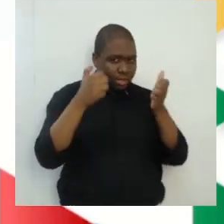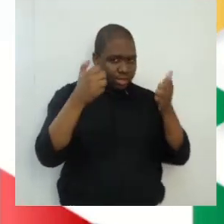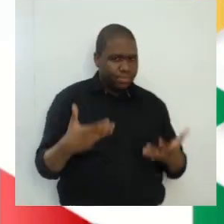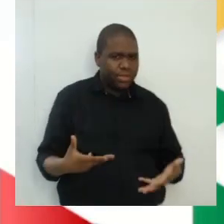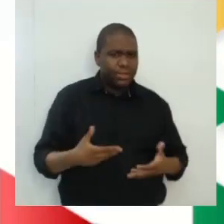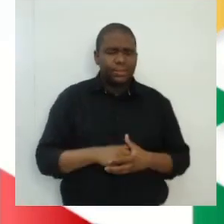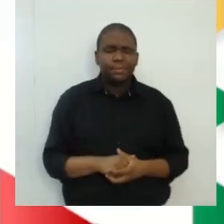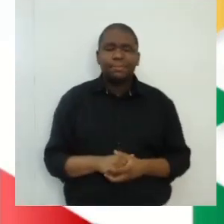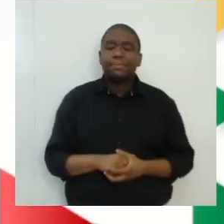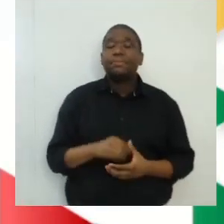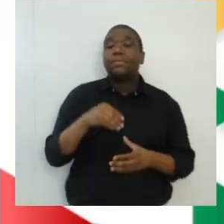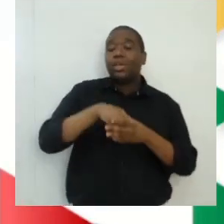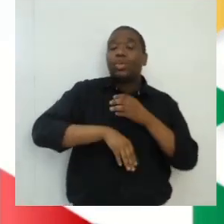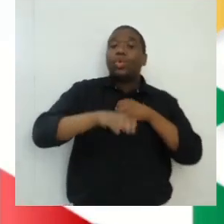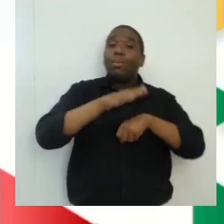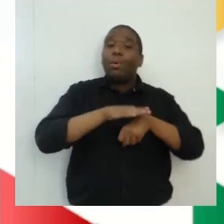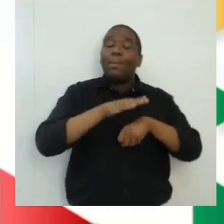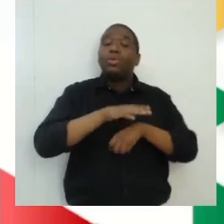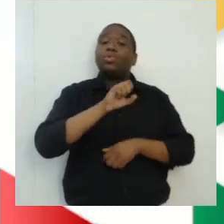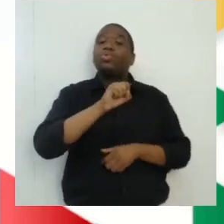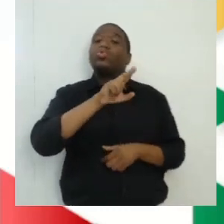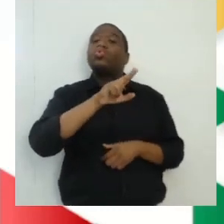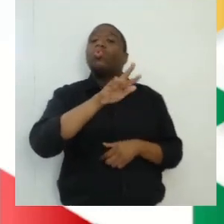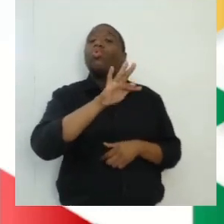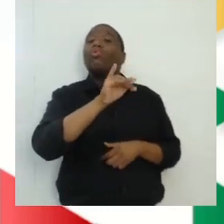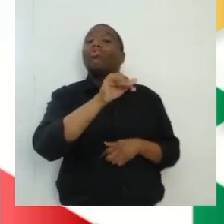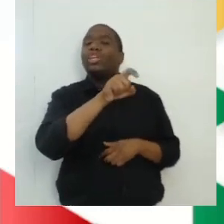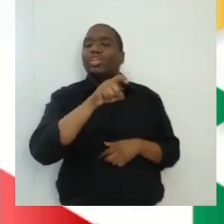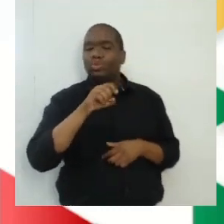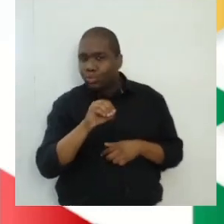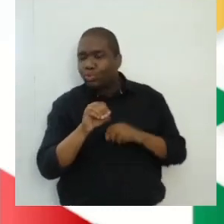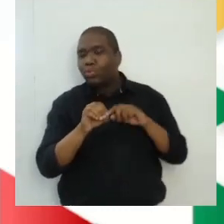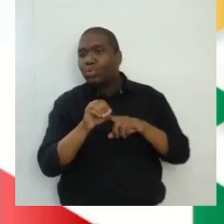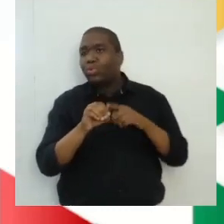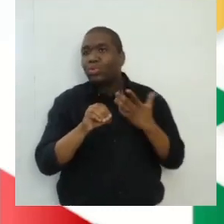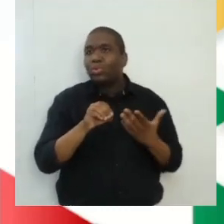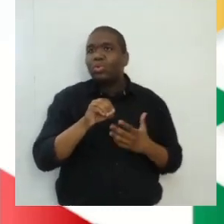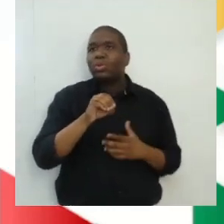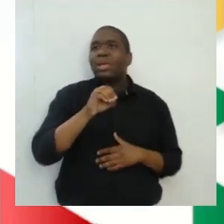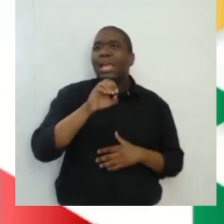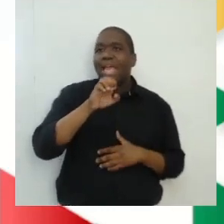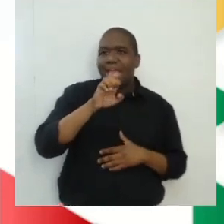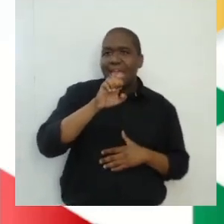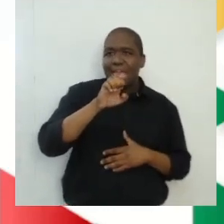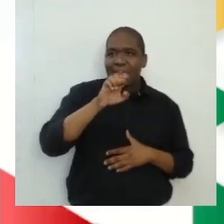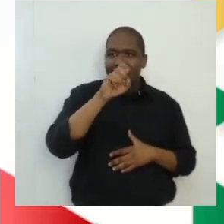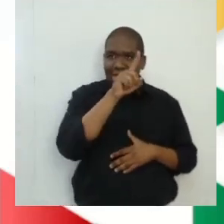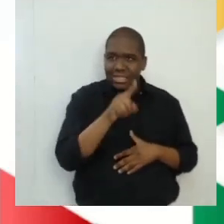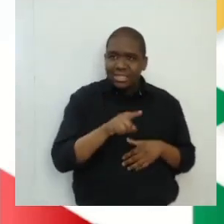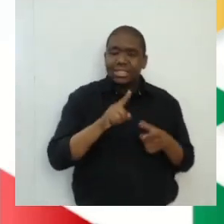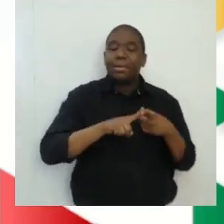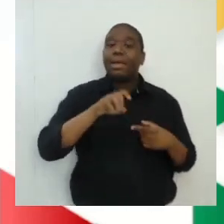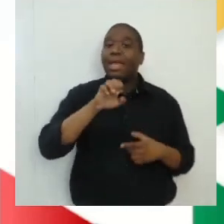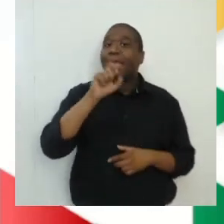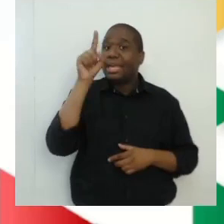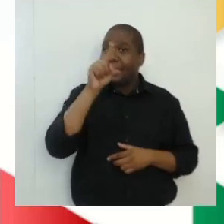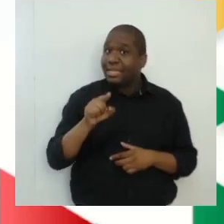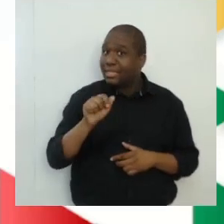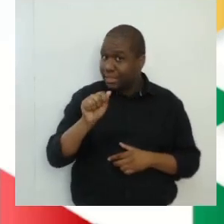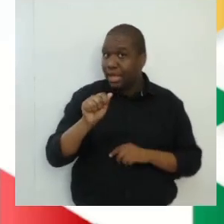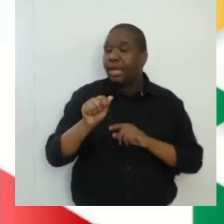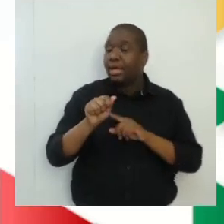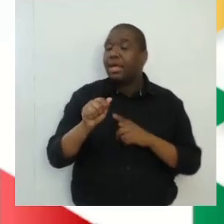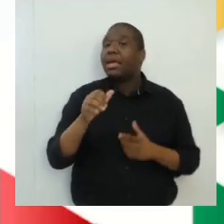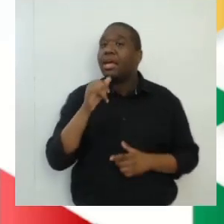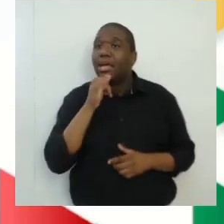Nos sufixos es e esa, que formam substantivos a partir de adjetivos